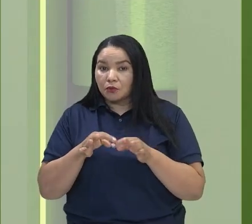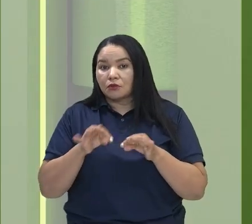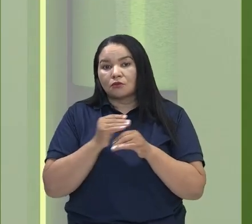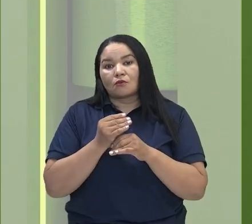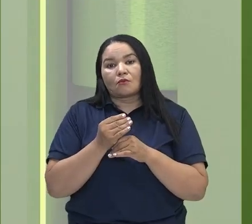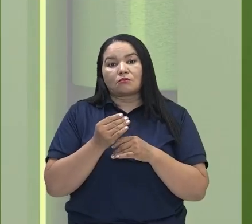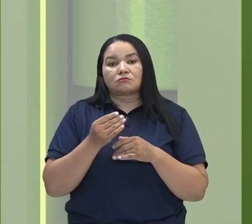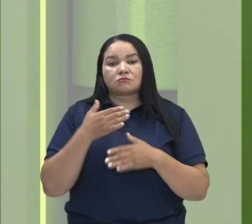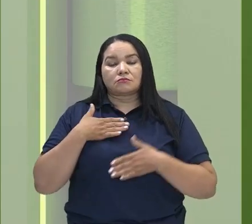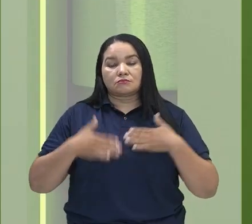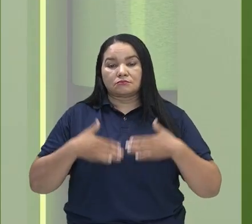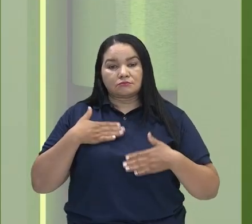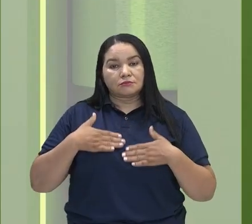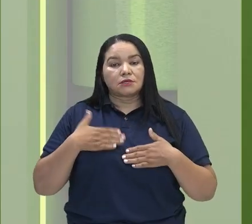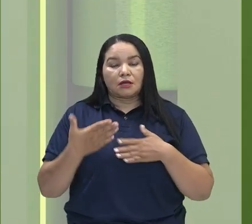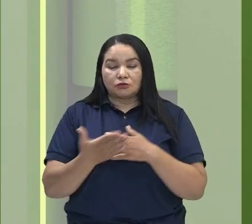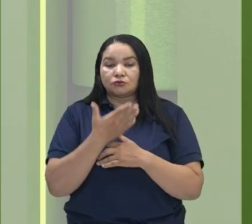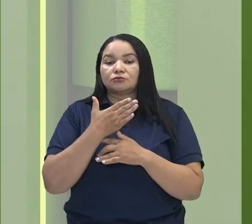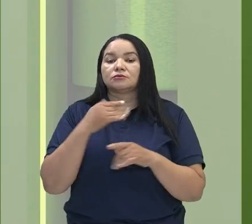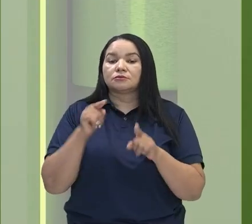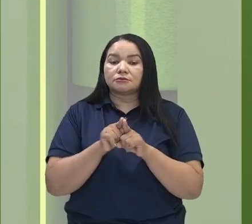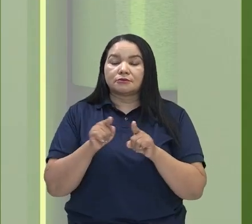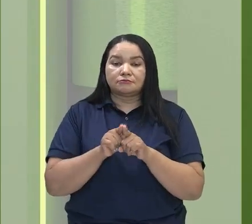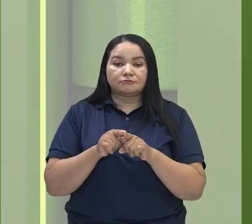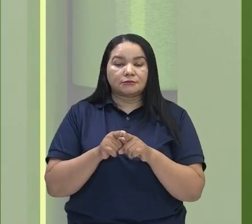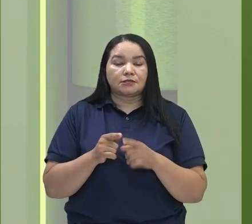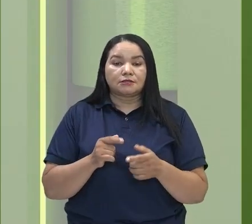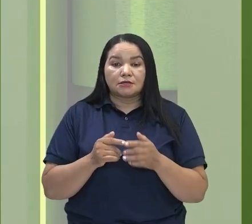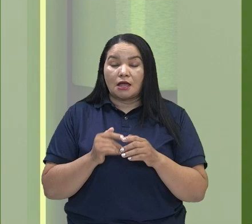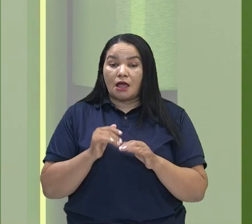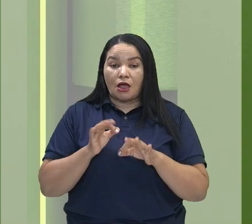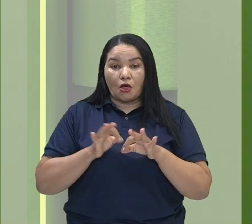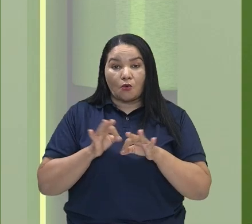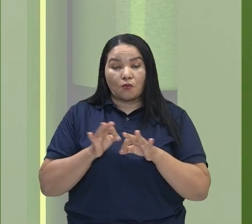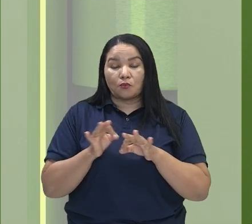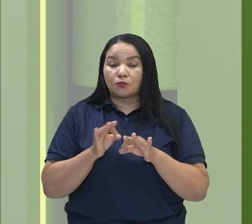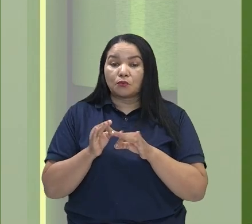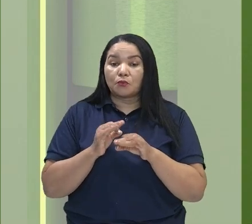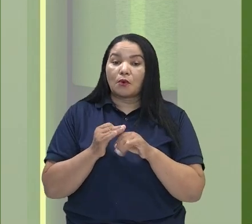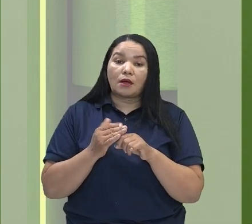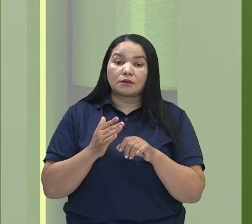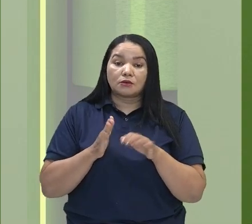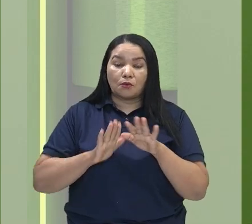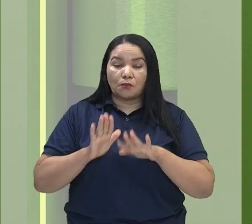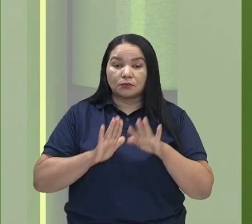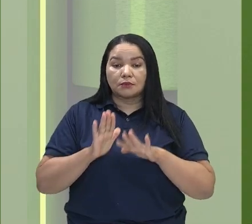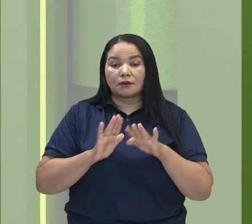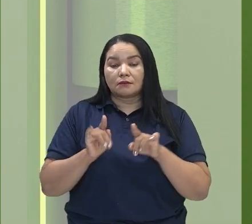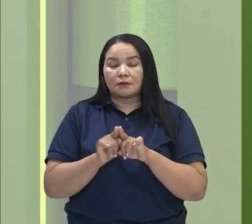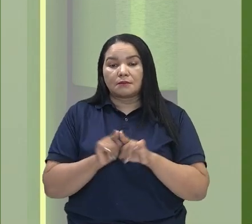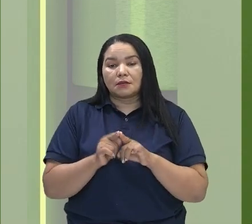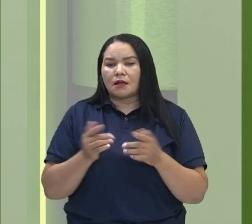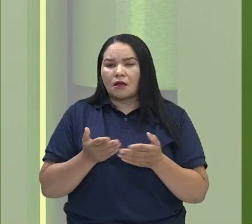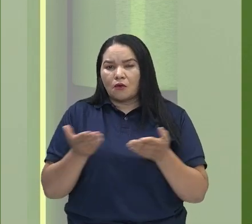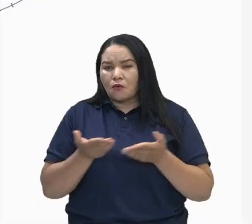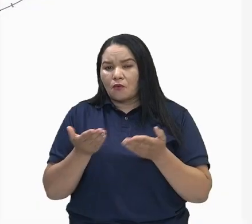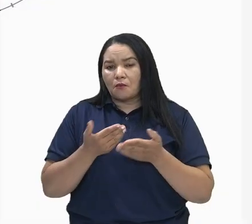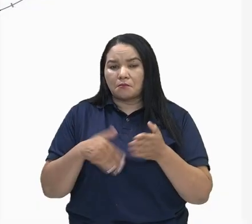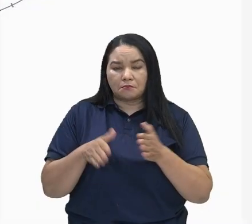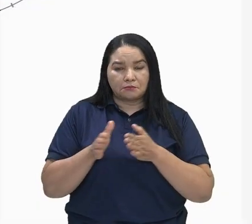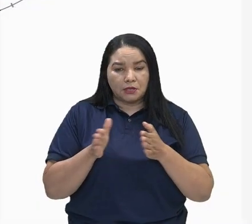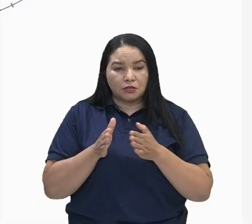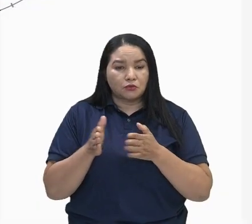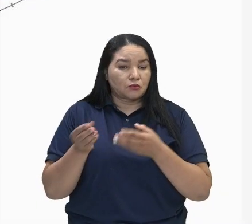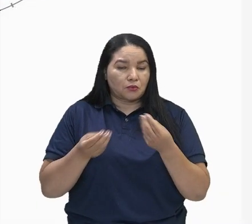Isso ajuda, claro, também a se preparar. E o que a gente vai ver agora? Vamos ver como funciona, então, esse período